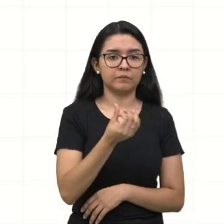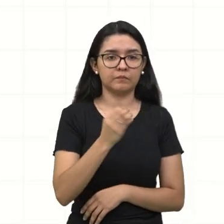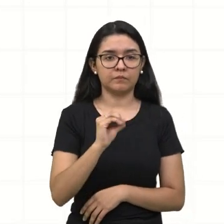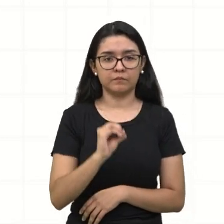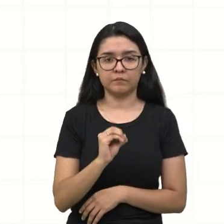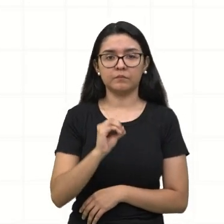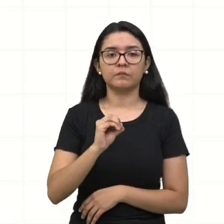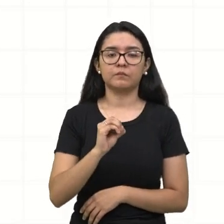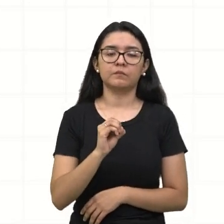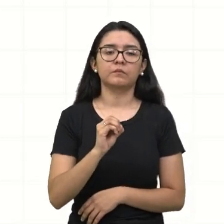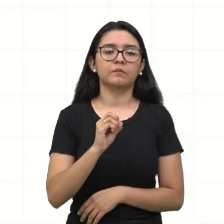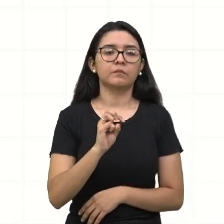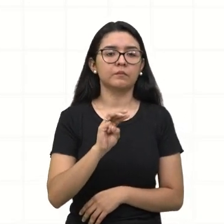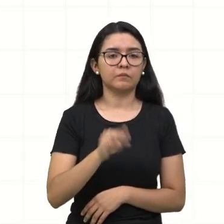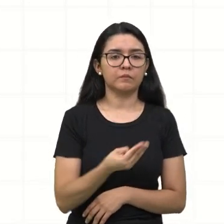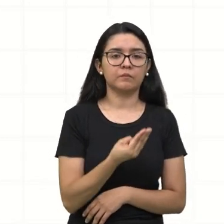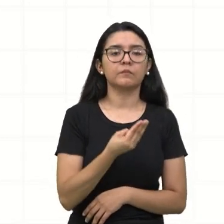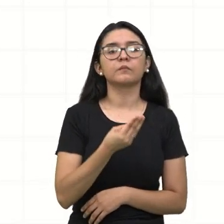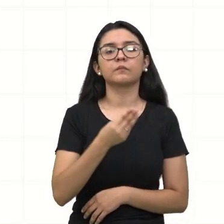460 milhões,